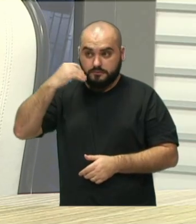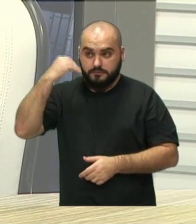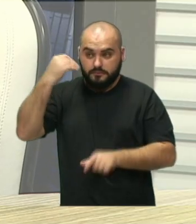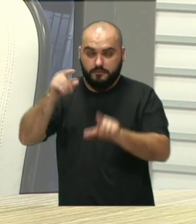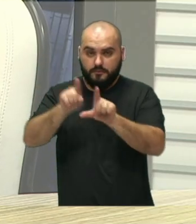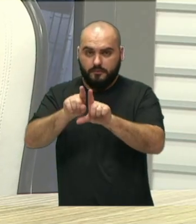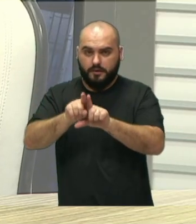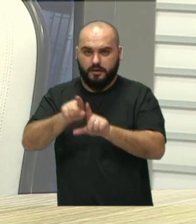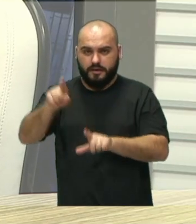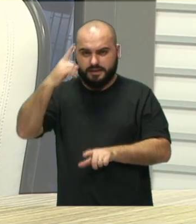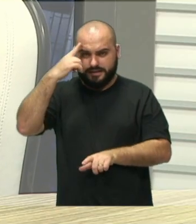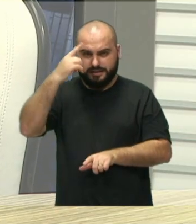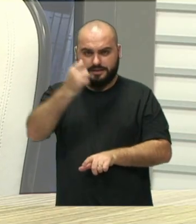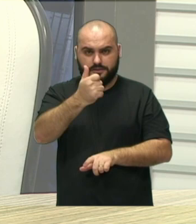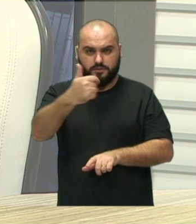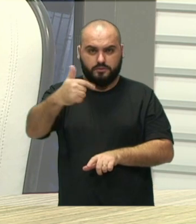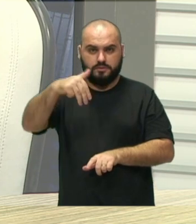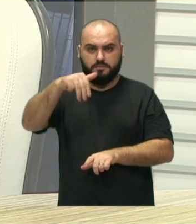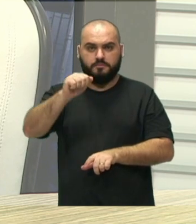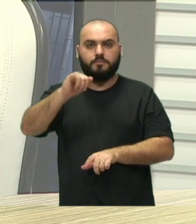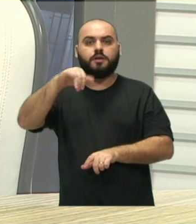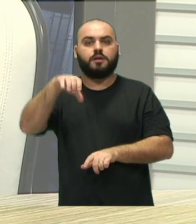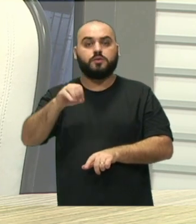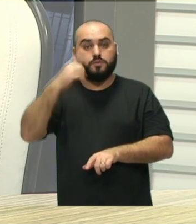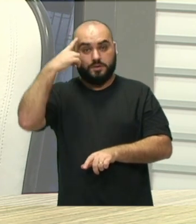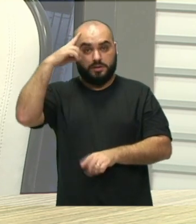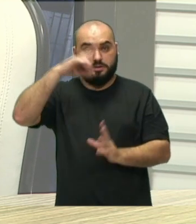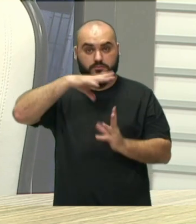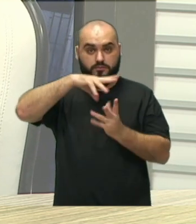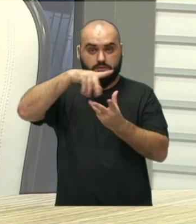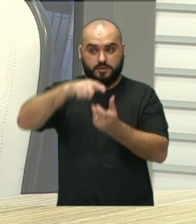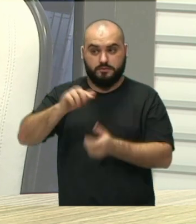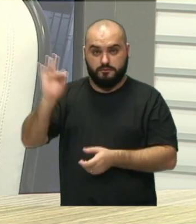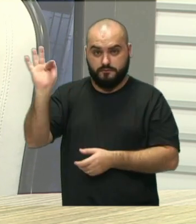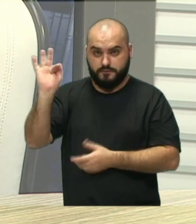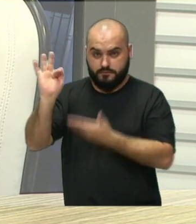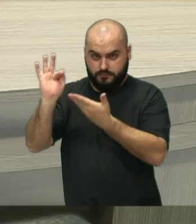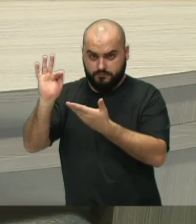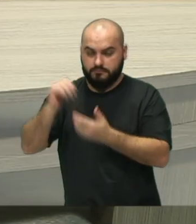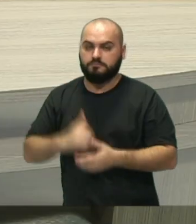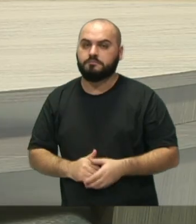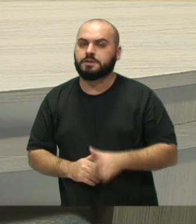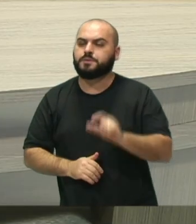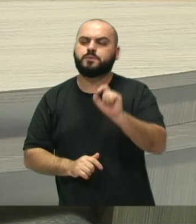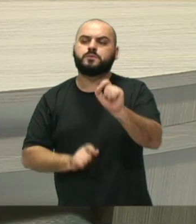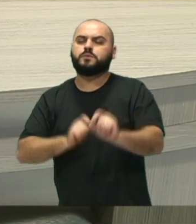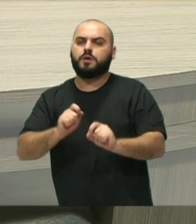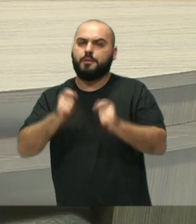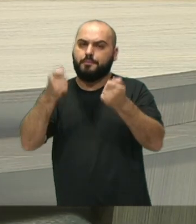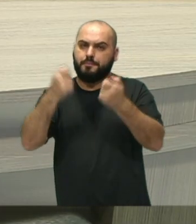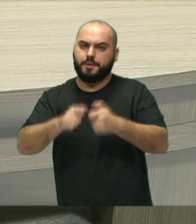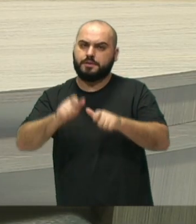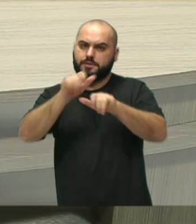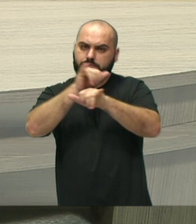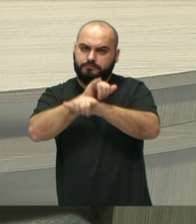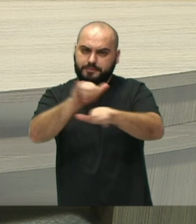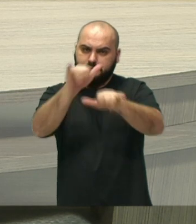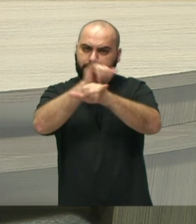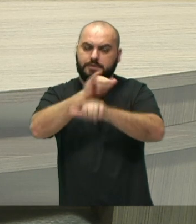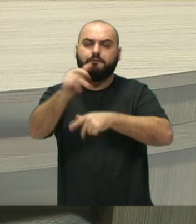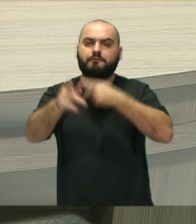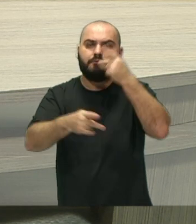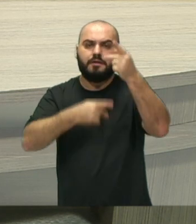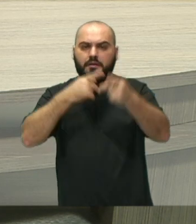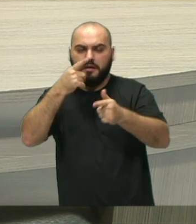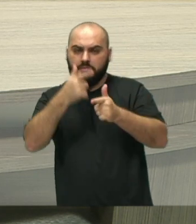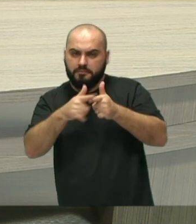do dia 12 de maio como Dia Mundial da Fibromialgia, ele tem que servir exatamente para isso, né? Para se falar sobre o